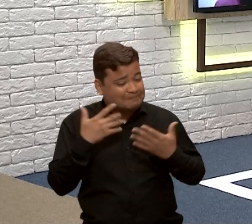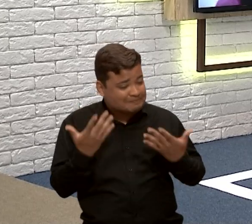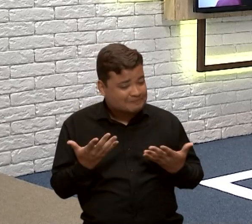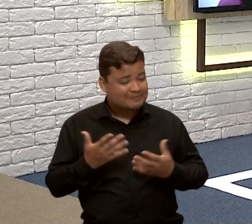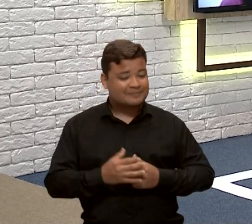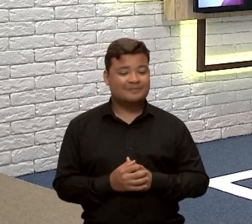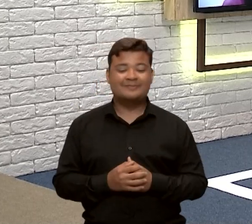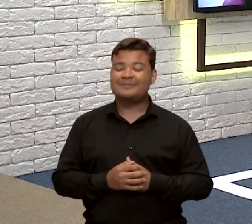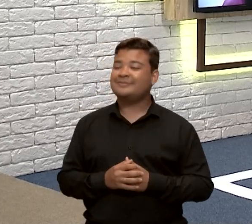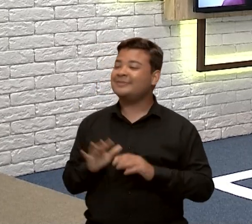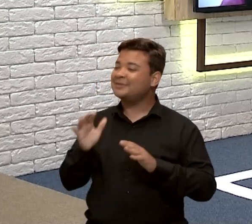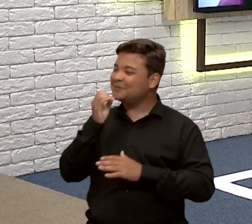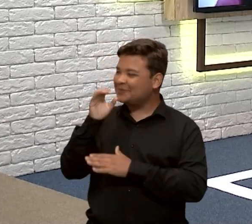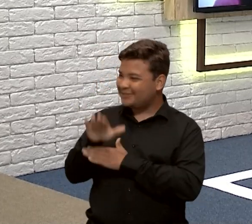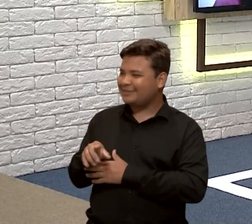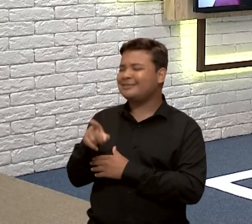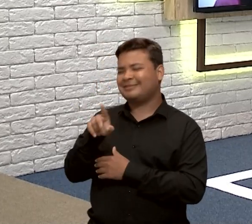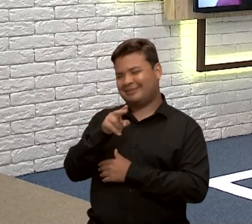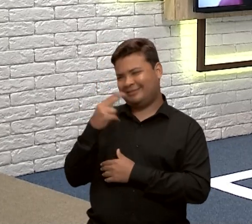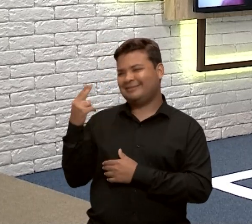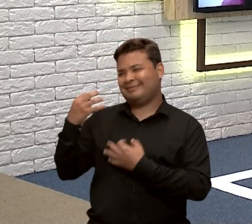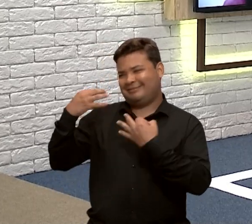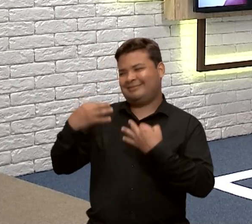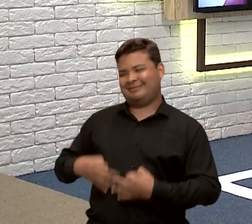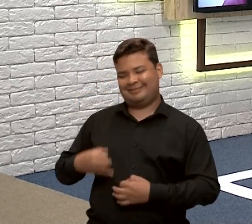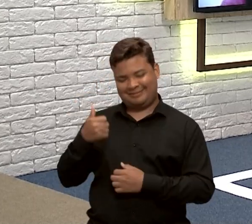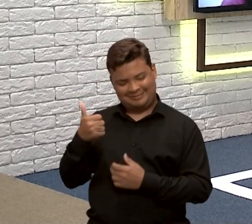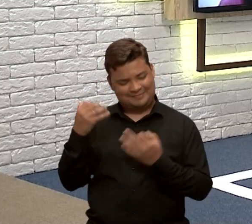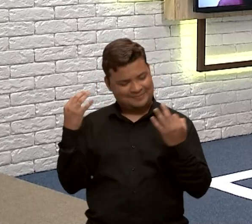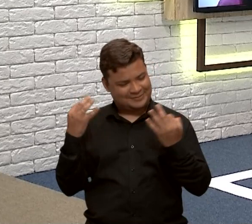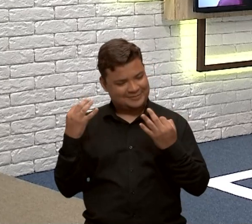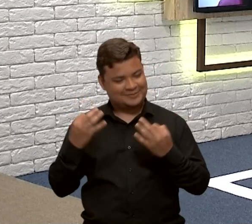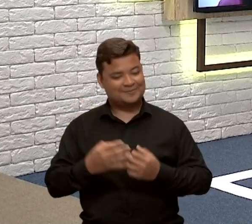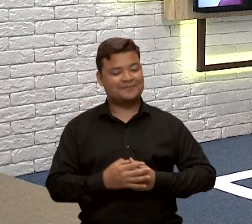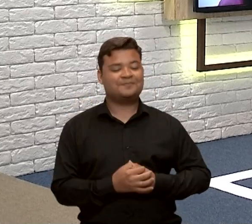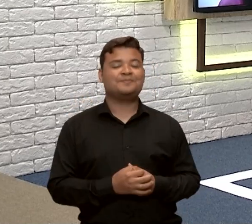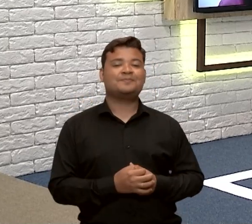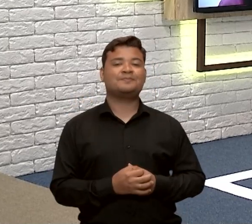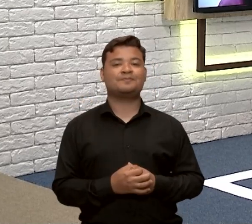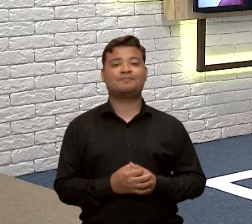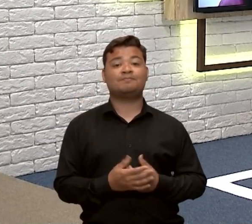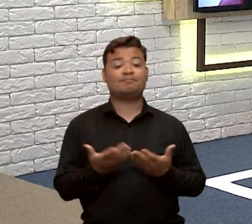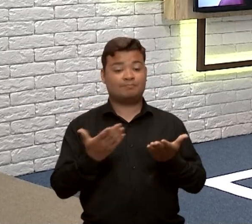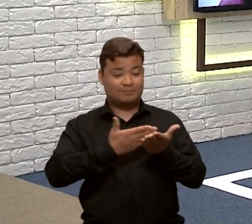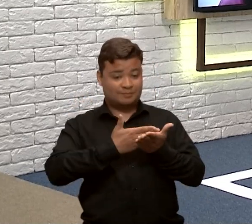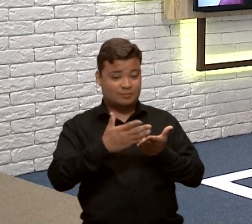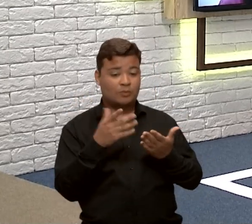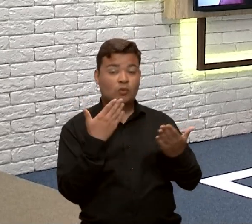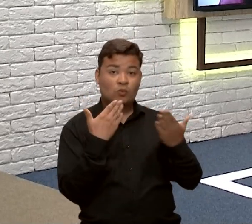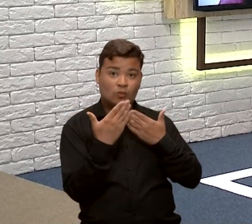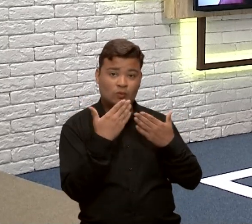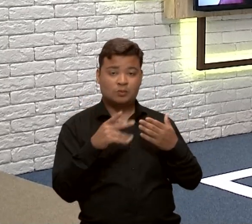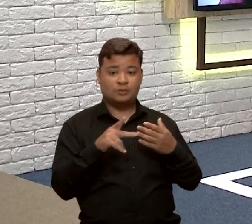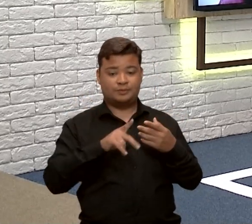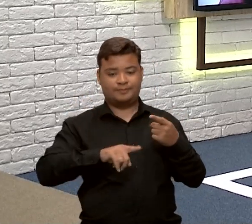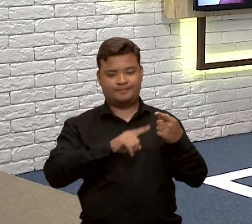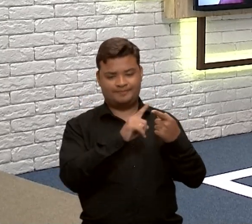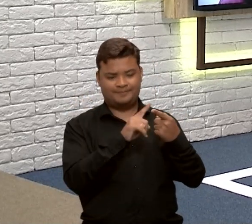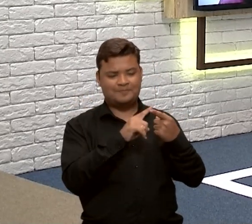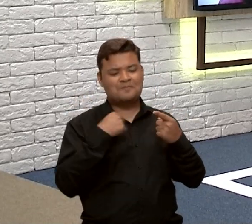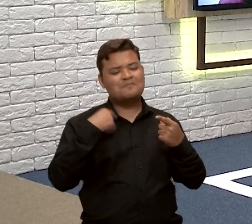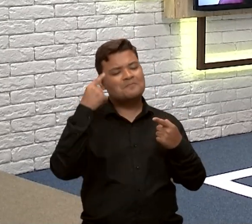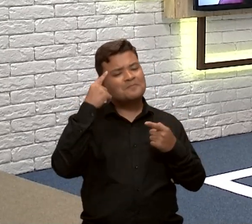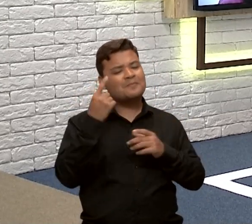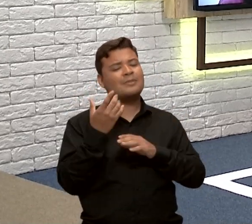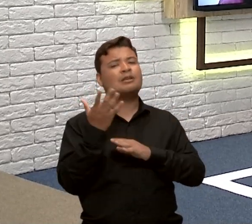tarde. Falou sim, Camila, perfeito. Bom, vou começar falando com a professora Vanessa. Acho que eu já fiz essa pergunta para a